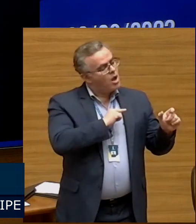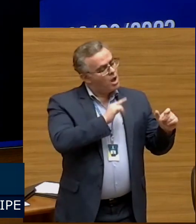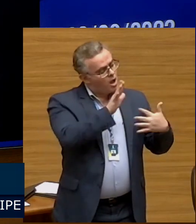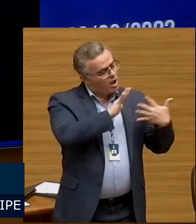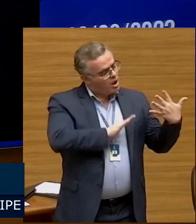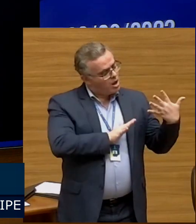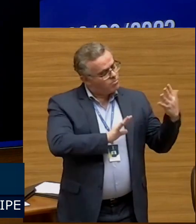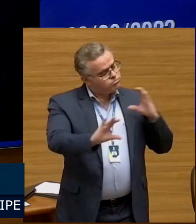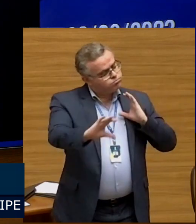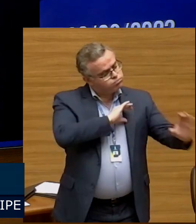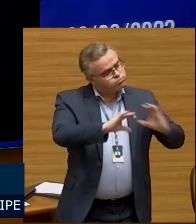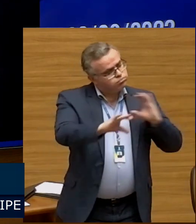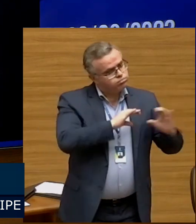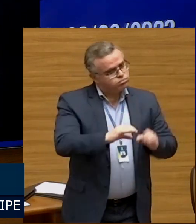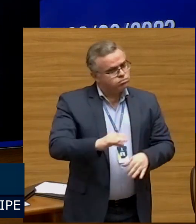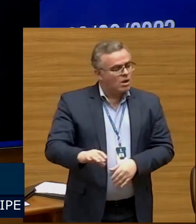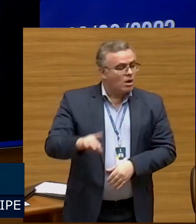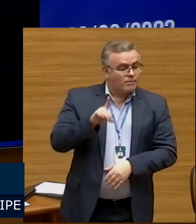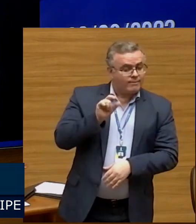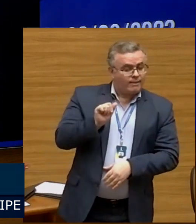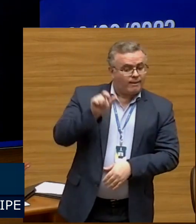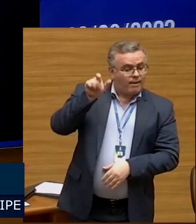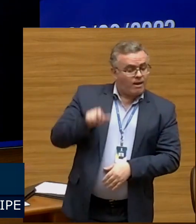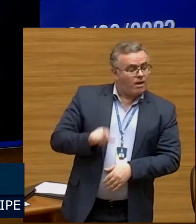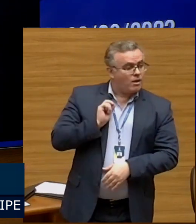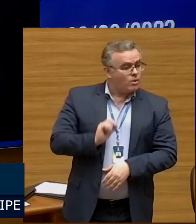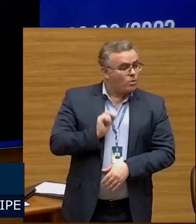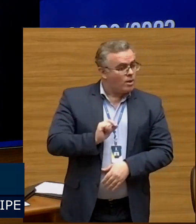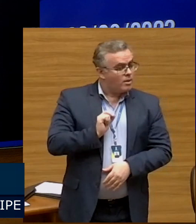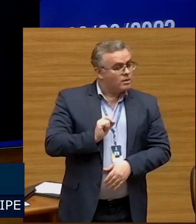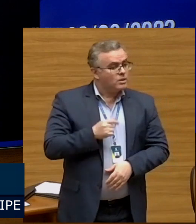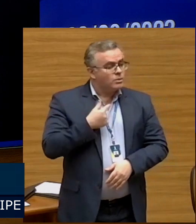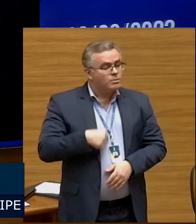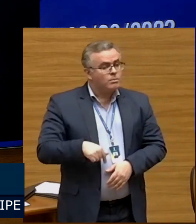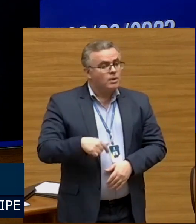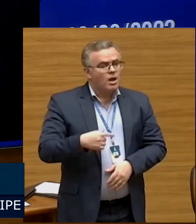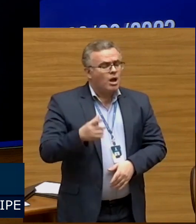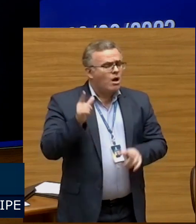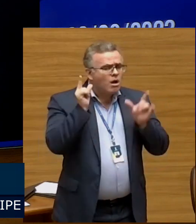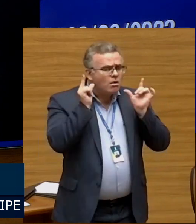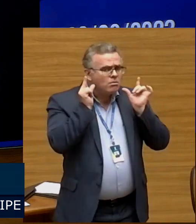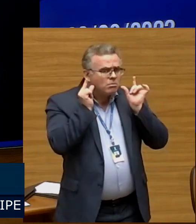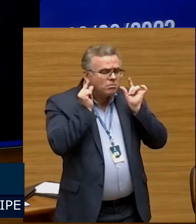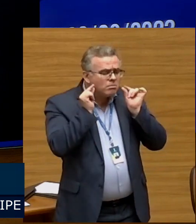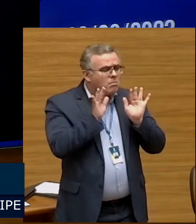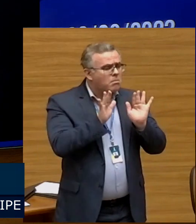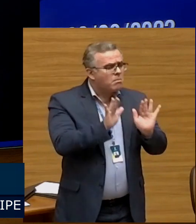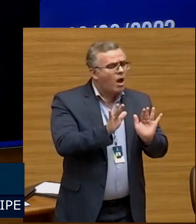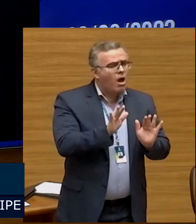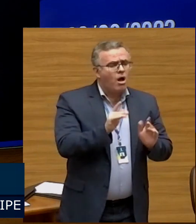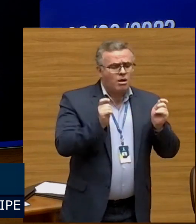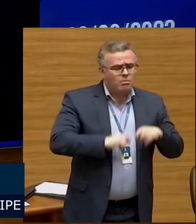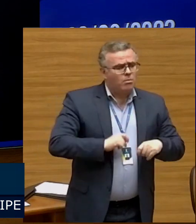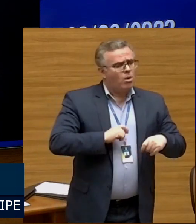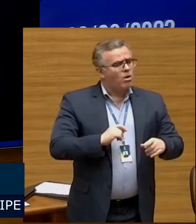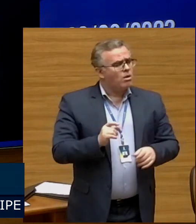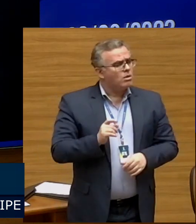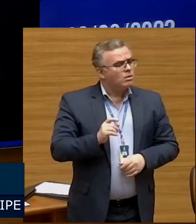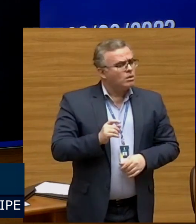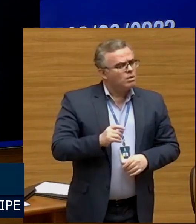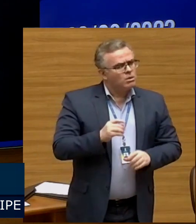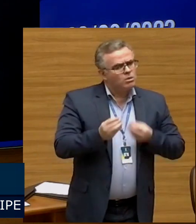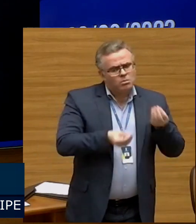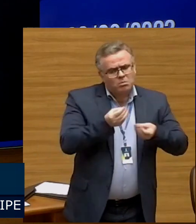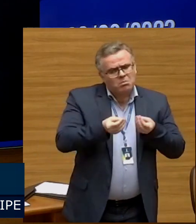línguas de sinais, e o deficiente auditivo é aquela pessoa que tem perda auditiva, mas que se comunica também